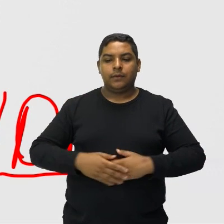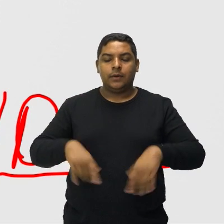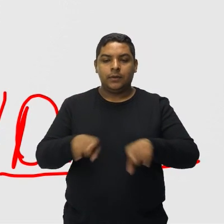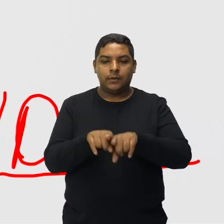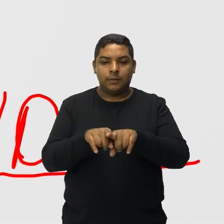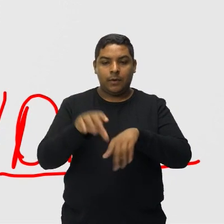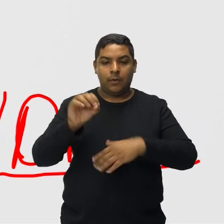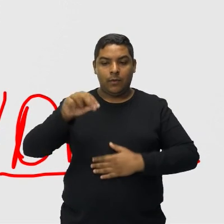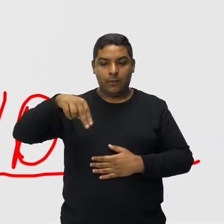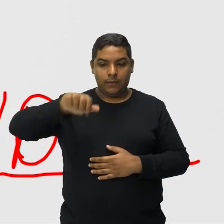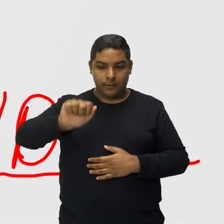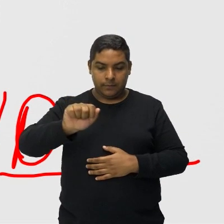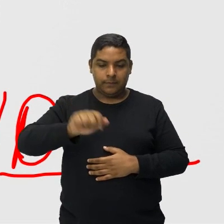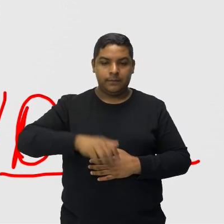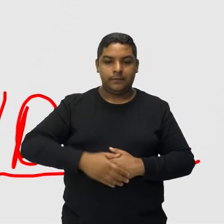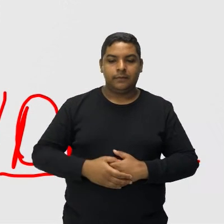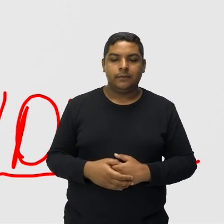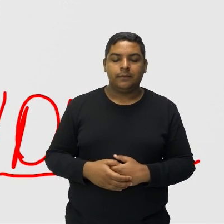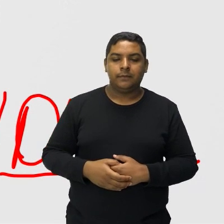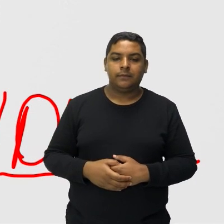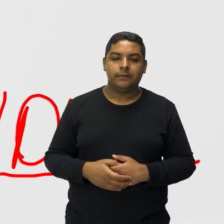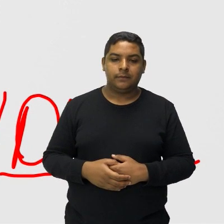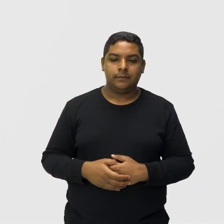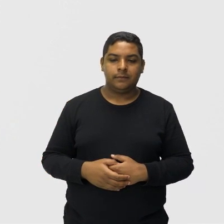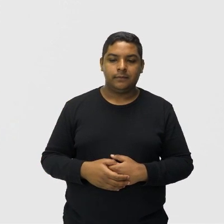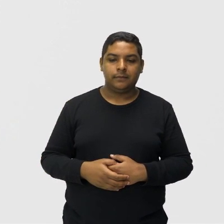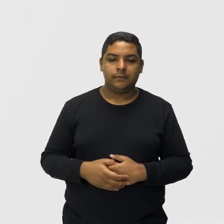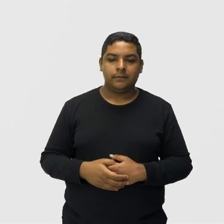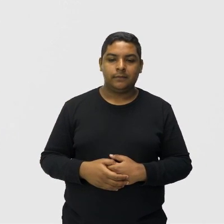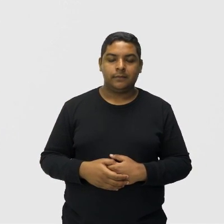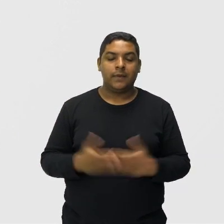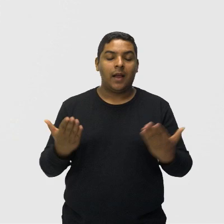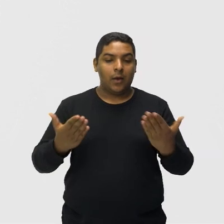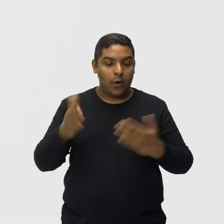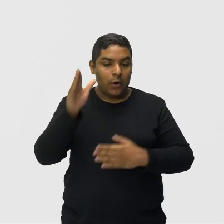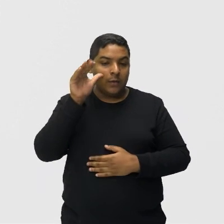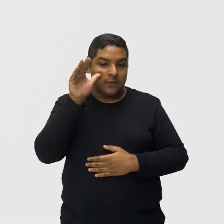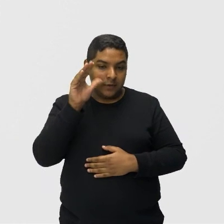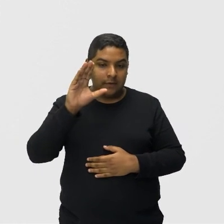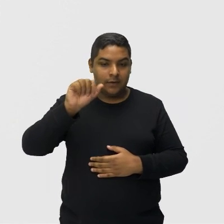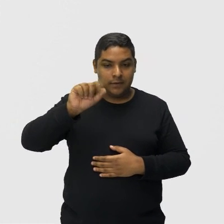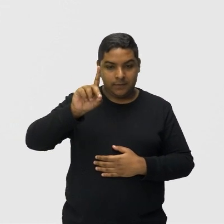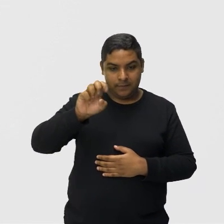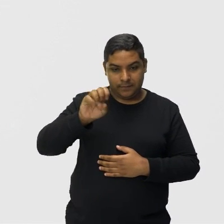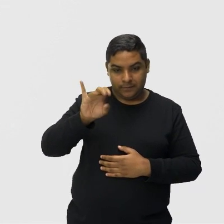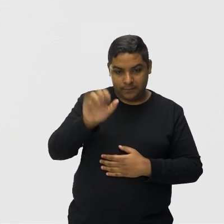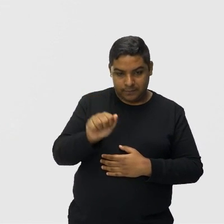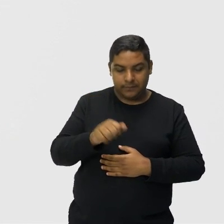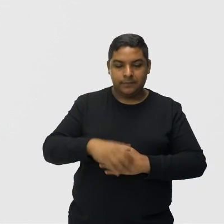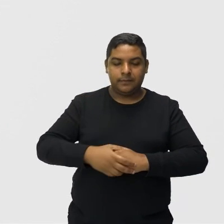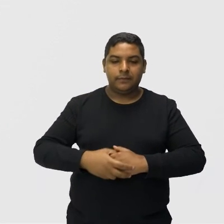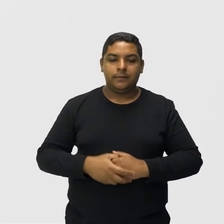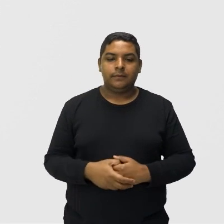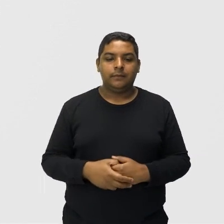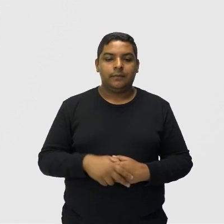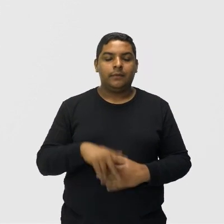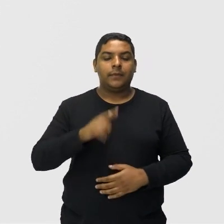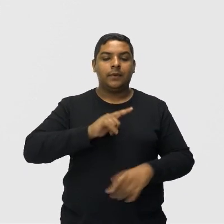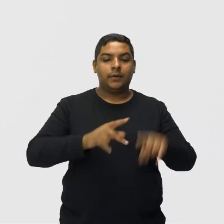é -ona, ok? Vamos lá observar agora a cadeia mais uma vez. Então, nós temos